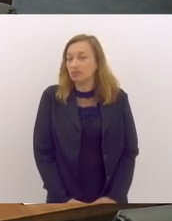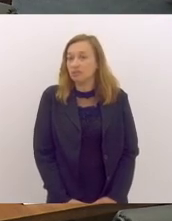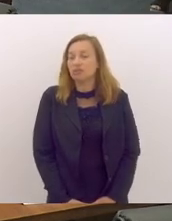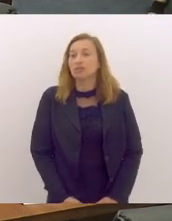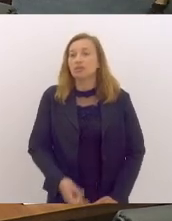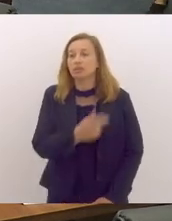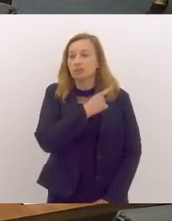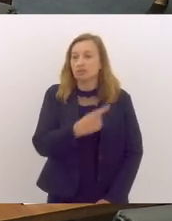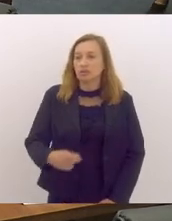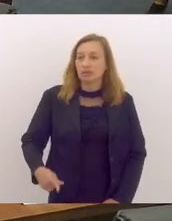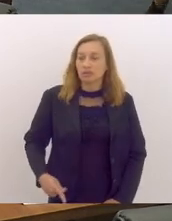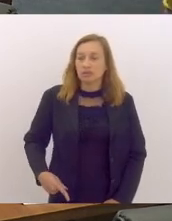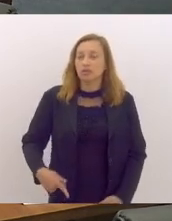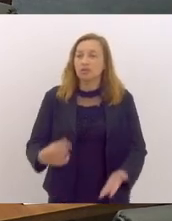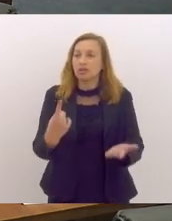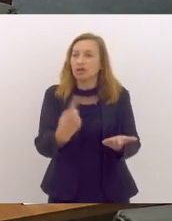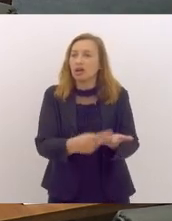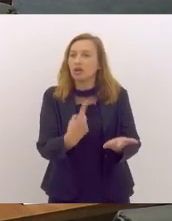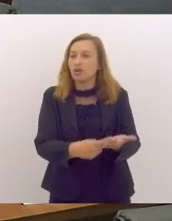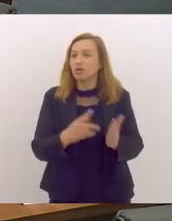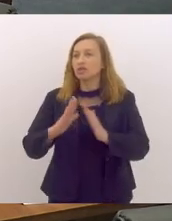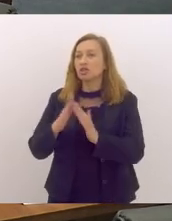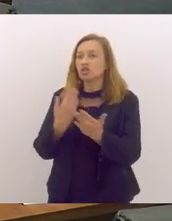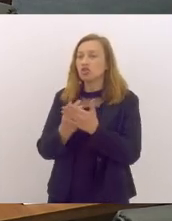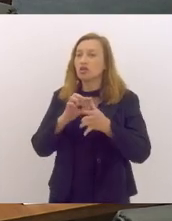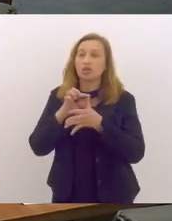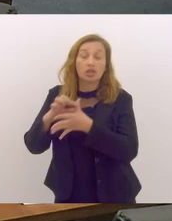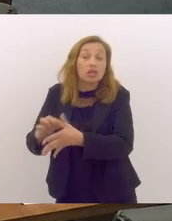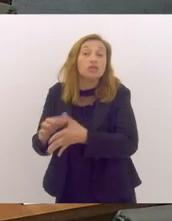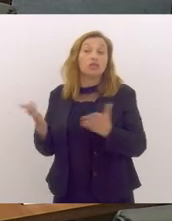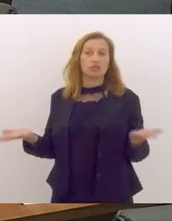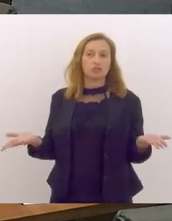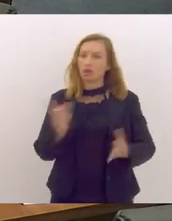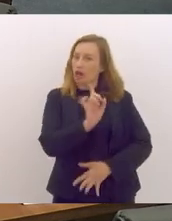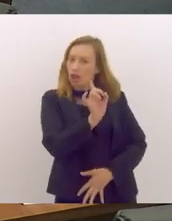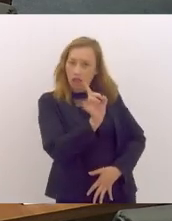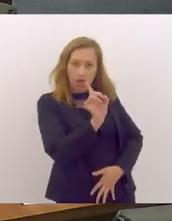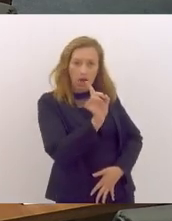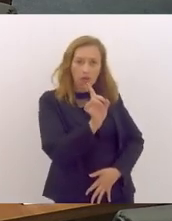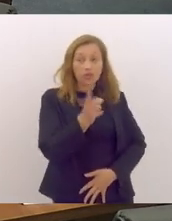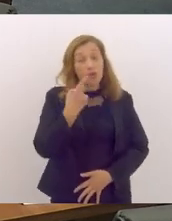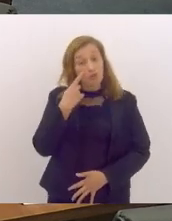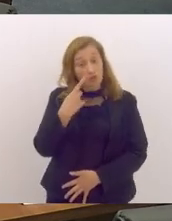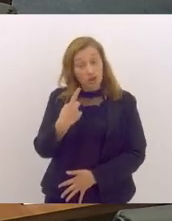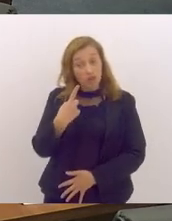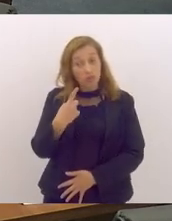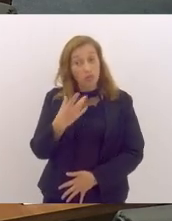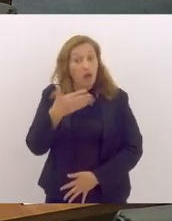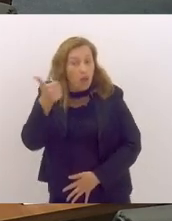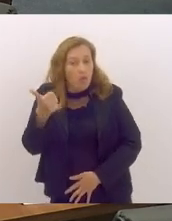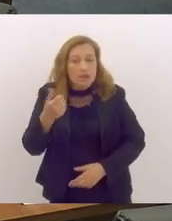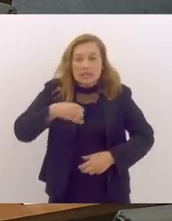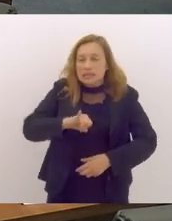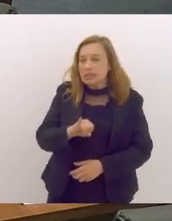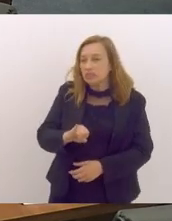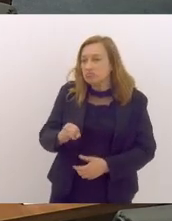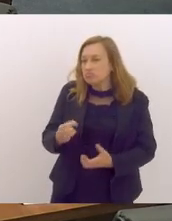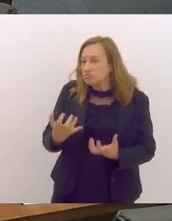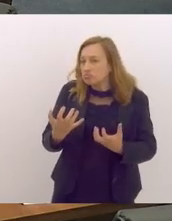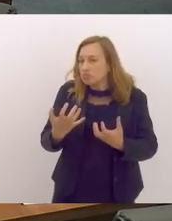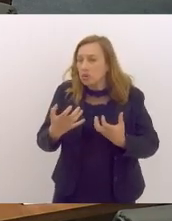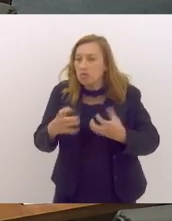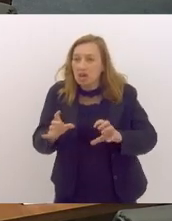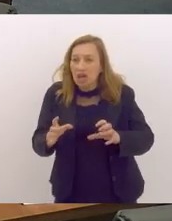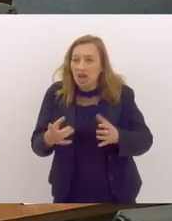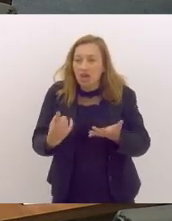Presidente, acordo é no colégio de líderes. Porque... Não, não, nós estamos tentando um entendimento. Mas se não tem entendimento, mas